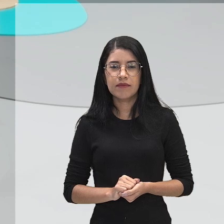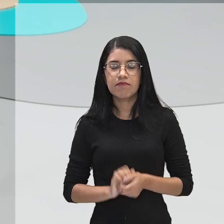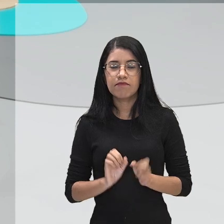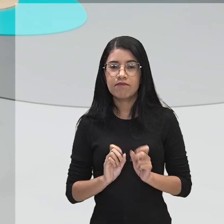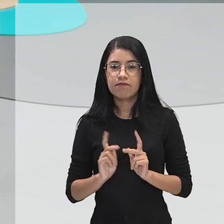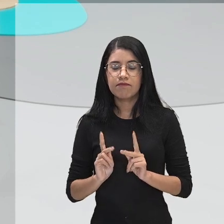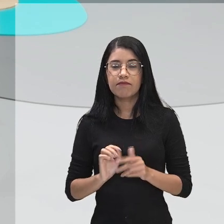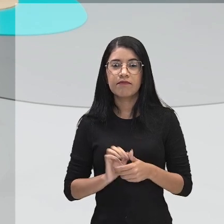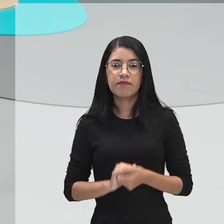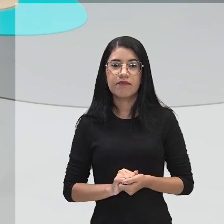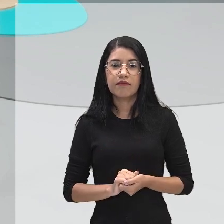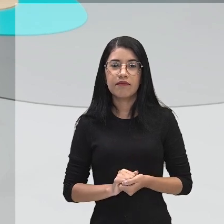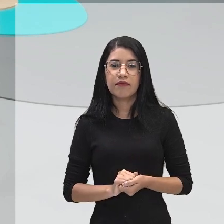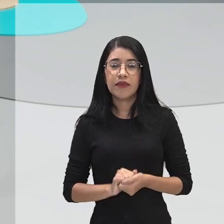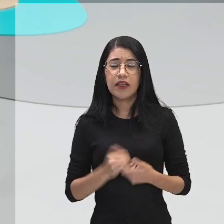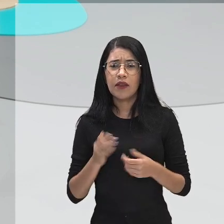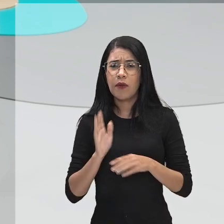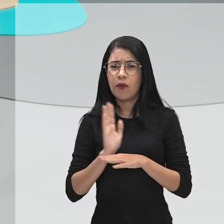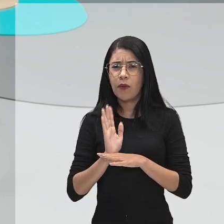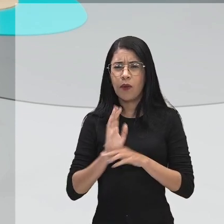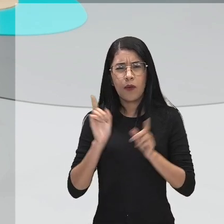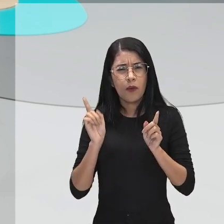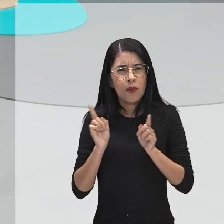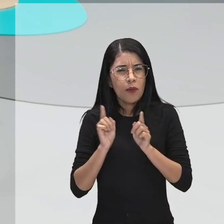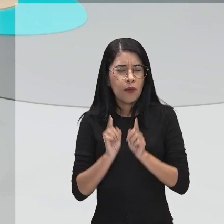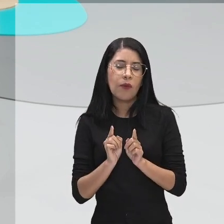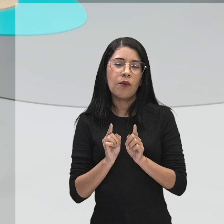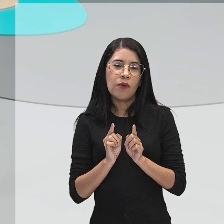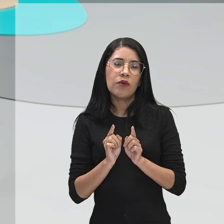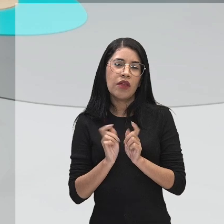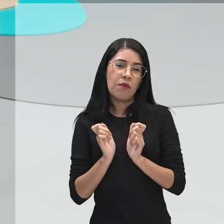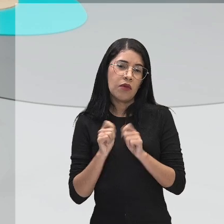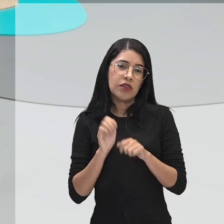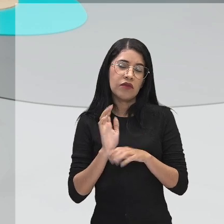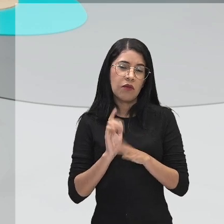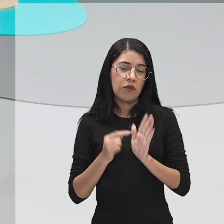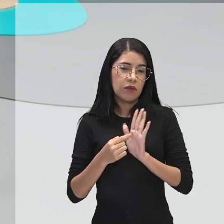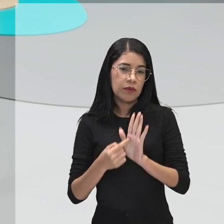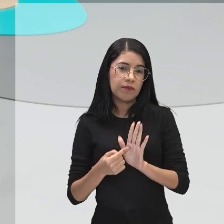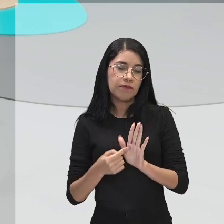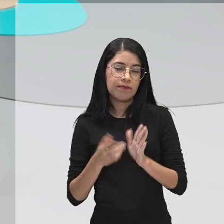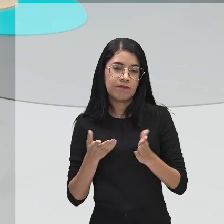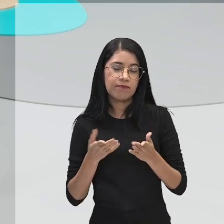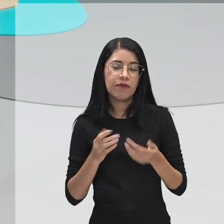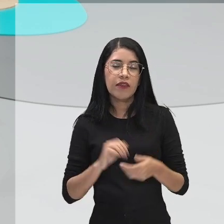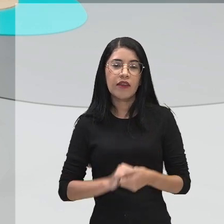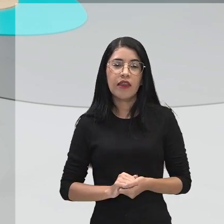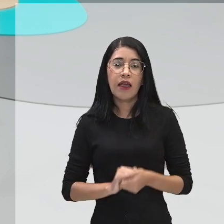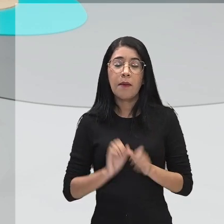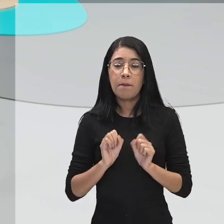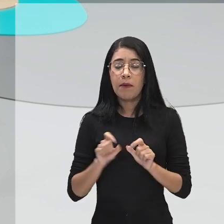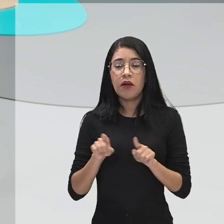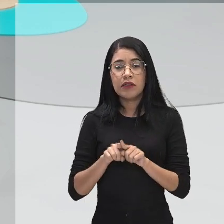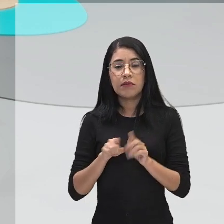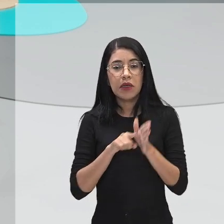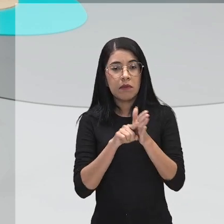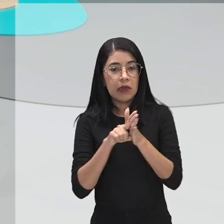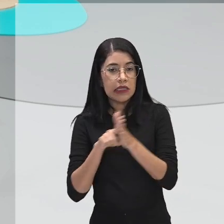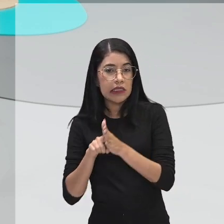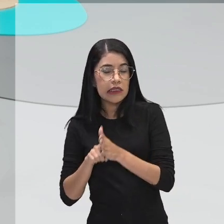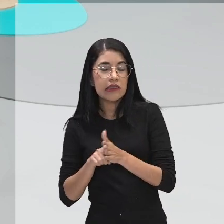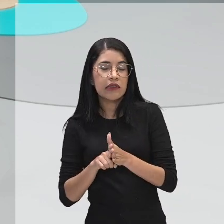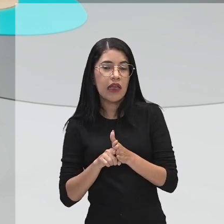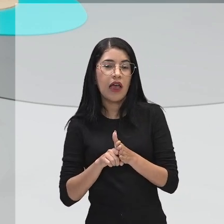Ok, então assim, o vídeo ele é bem curto, que foi possível passar para vocês, mas vocês podem pesquisar aí, quando